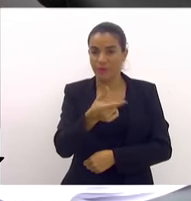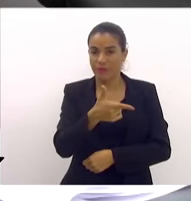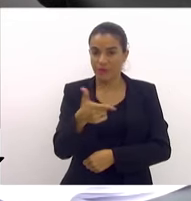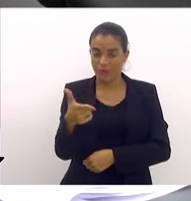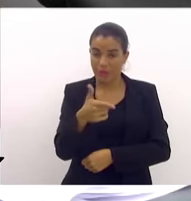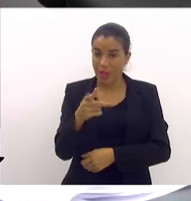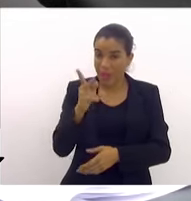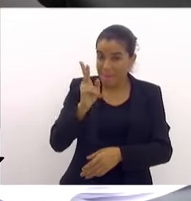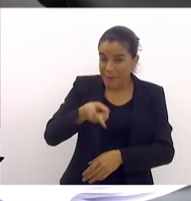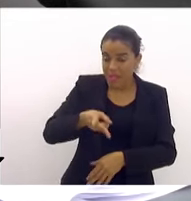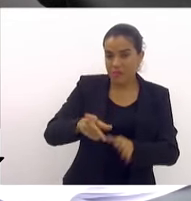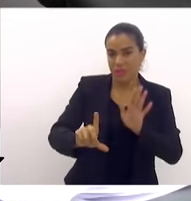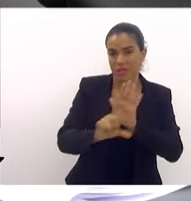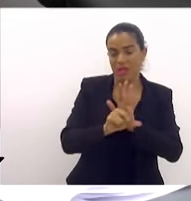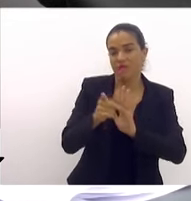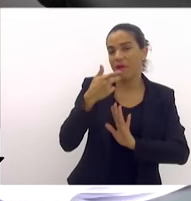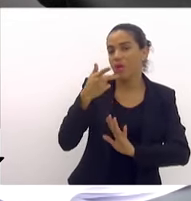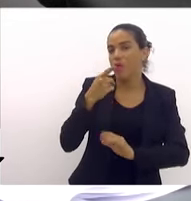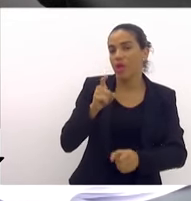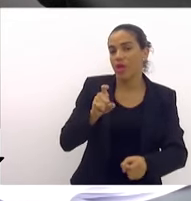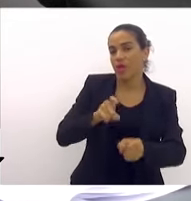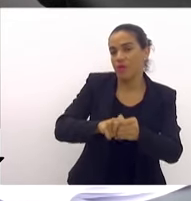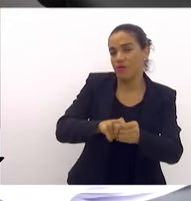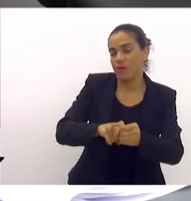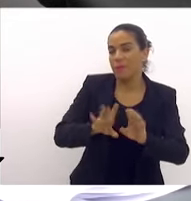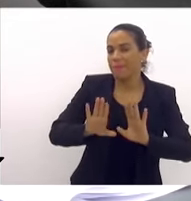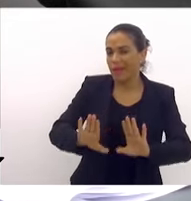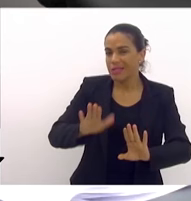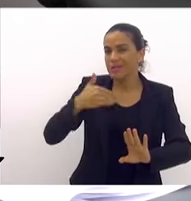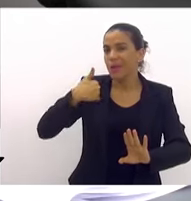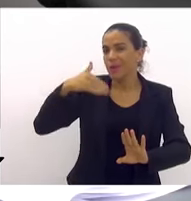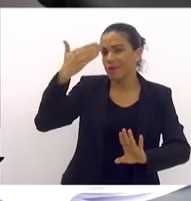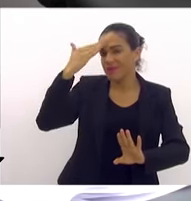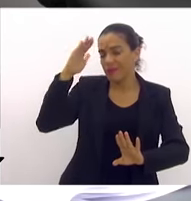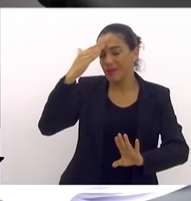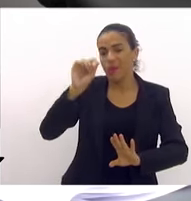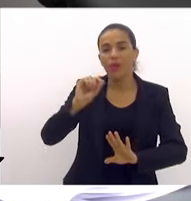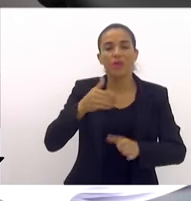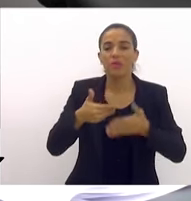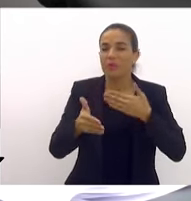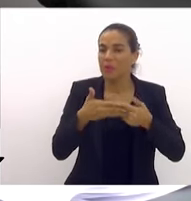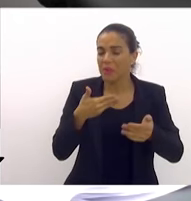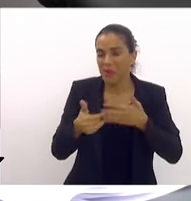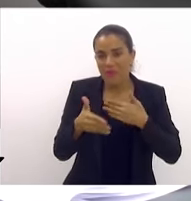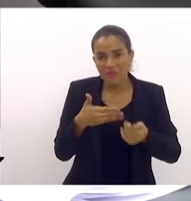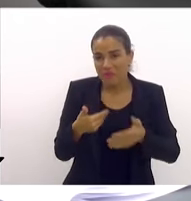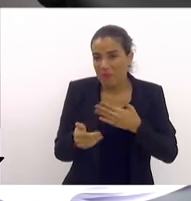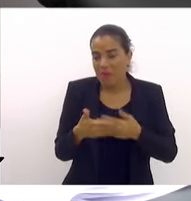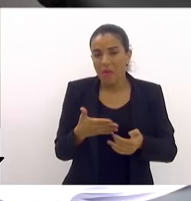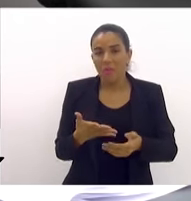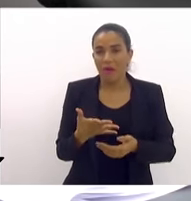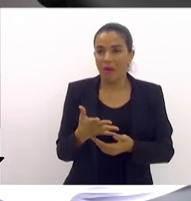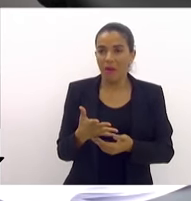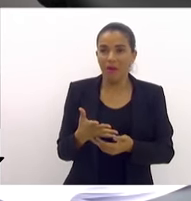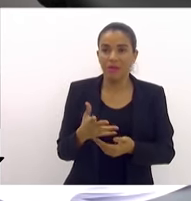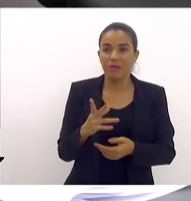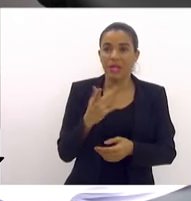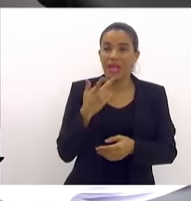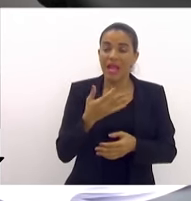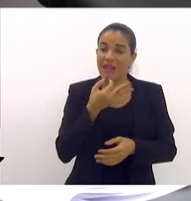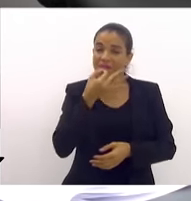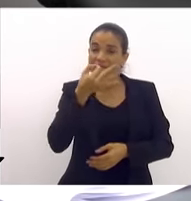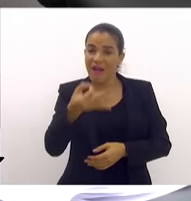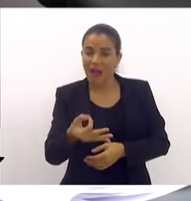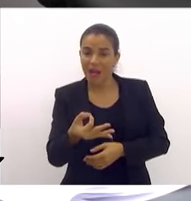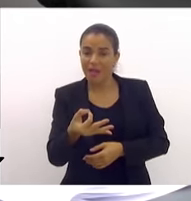lei citou o convênio, mas entendo eu que, de qualquer forma, não internalizou. Ele cita o convênio,